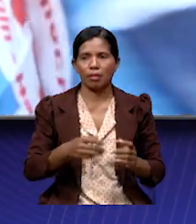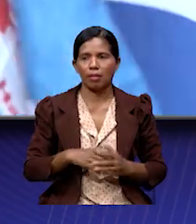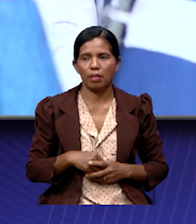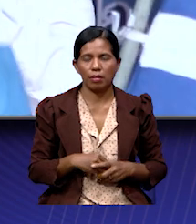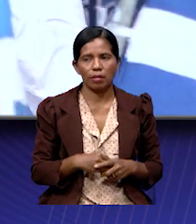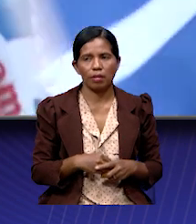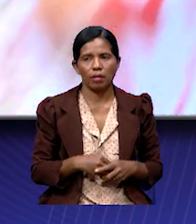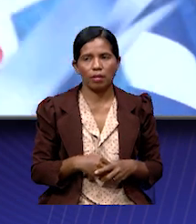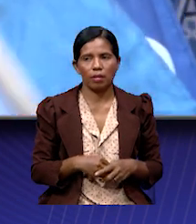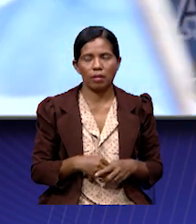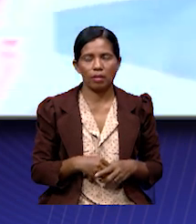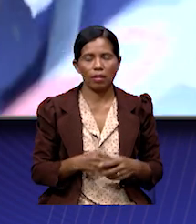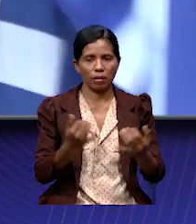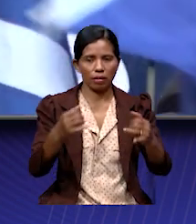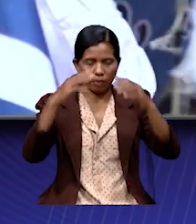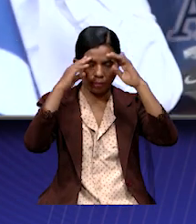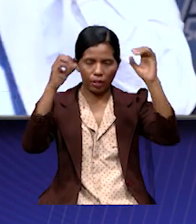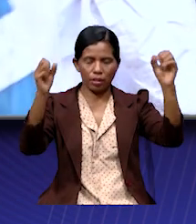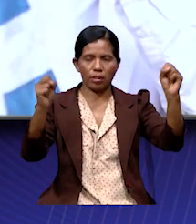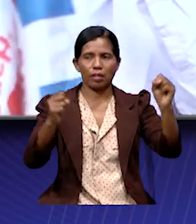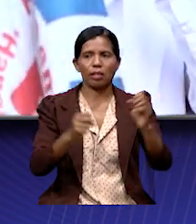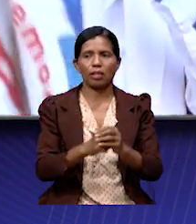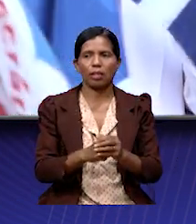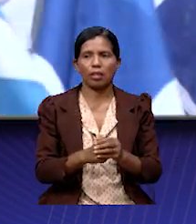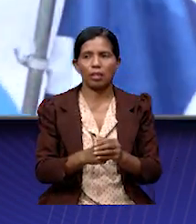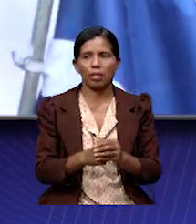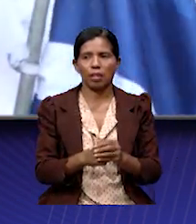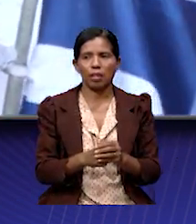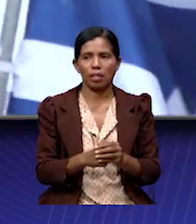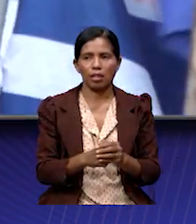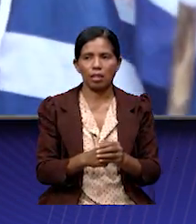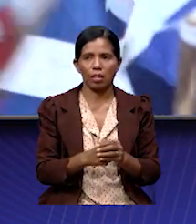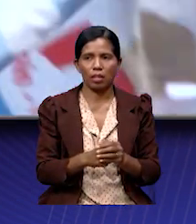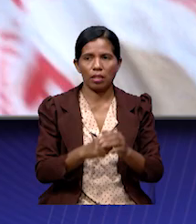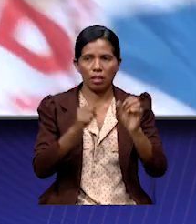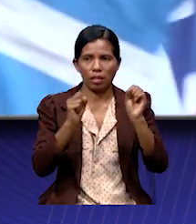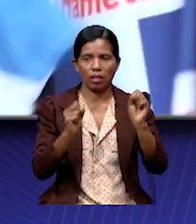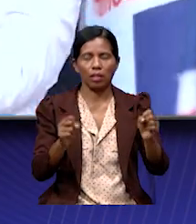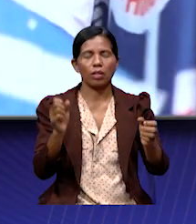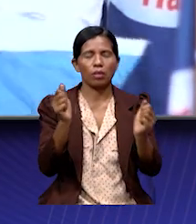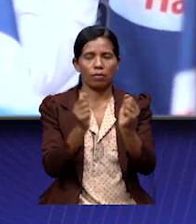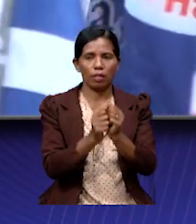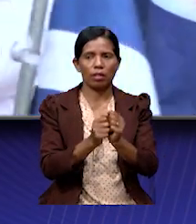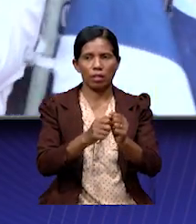Oin, é presidente da equipa sucesso Maidan Futu, Maibe Lalica, Futu Parona,